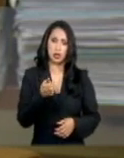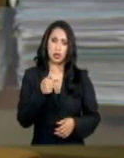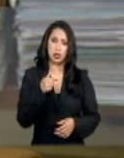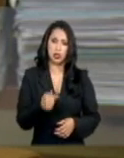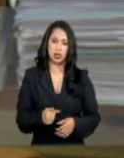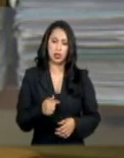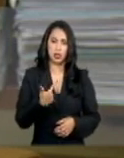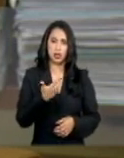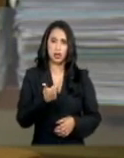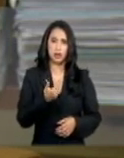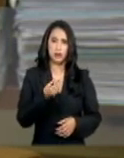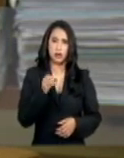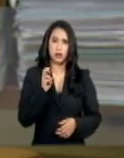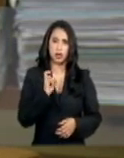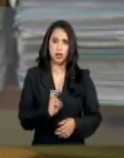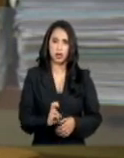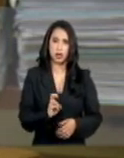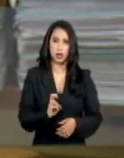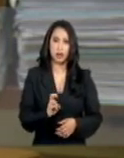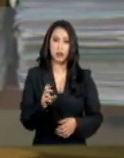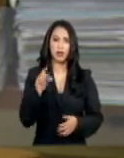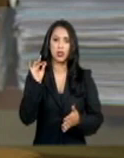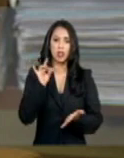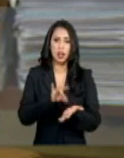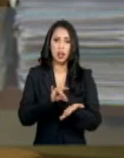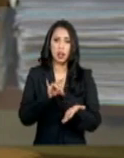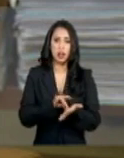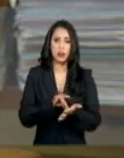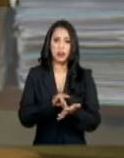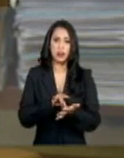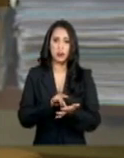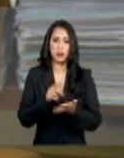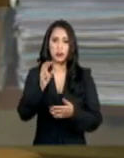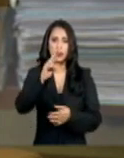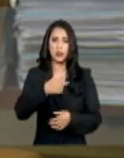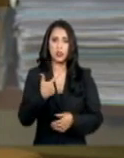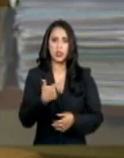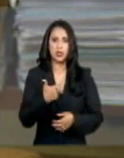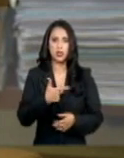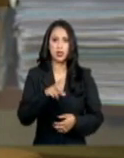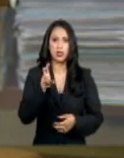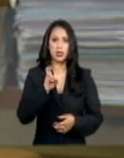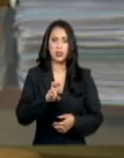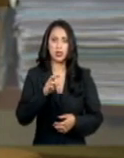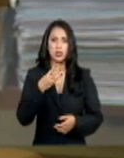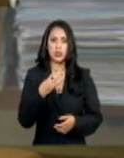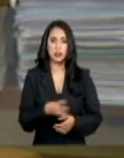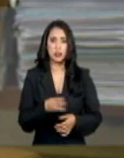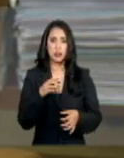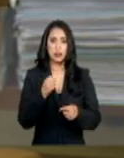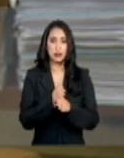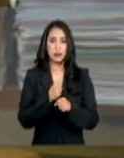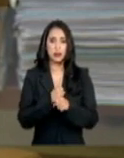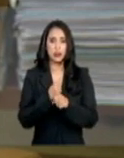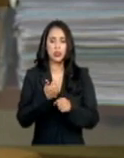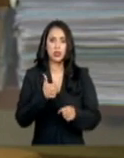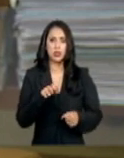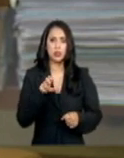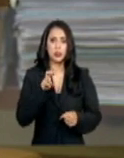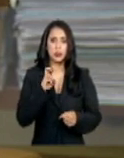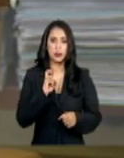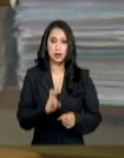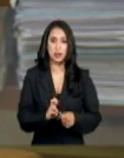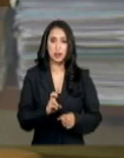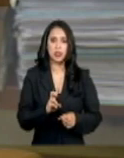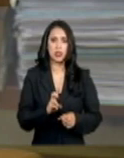2005 cujo teor foi reafirmado pela resolução 22 53 e 2015 incorporado o direito pátrio